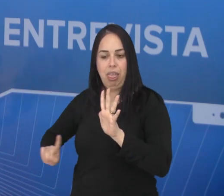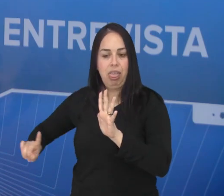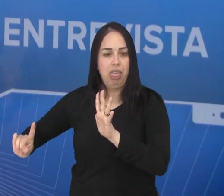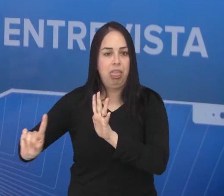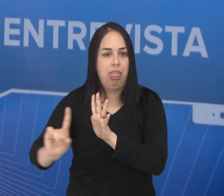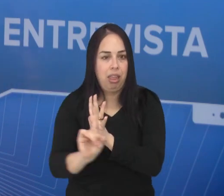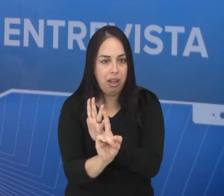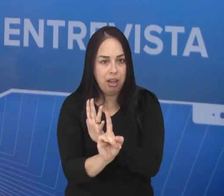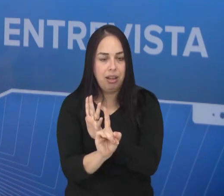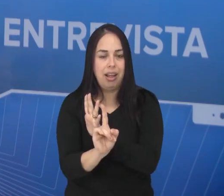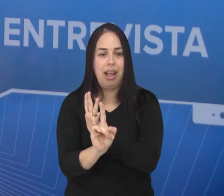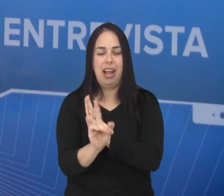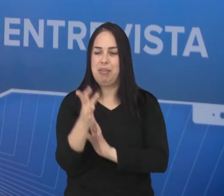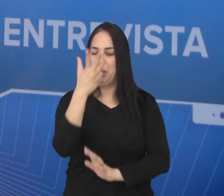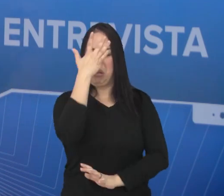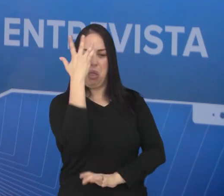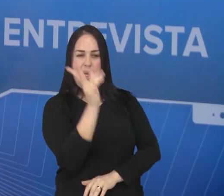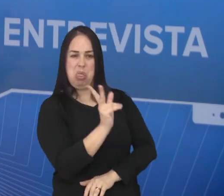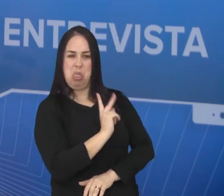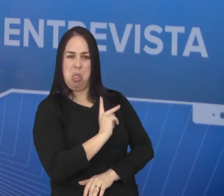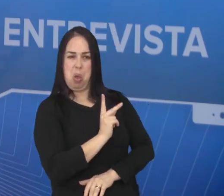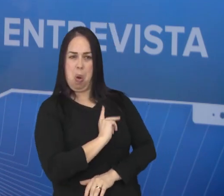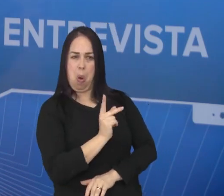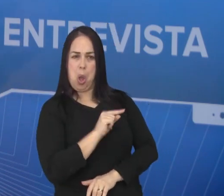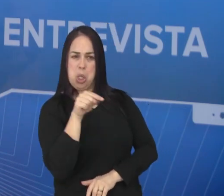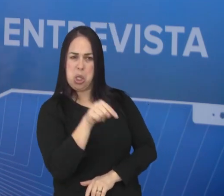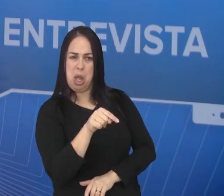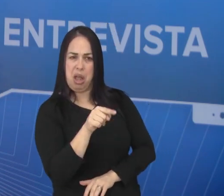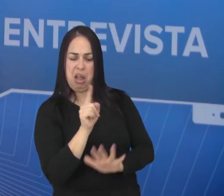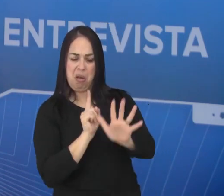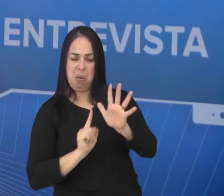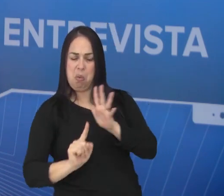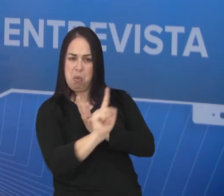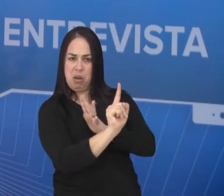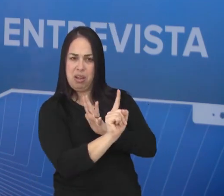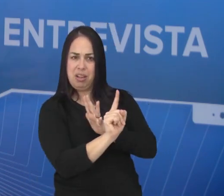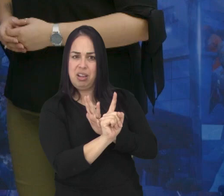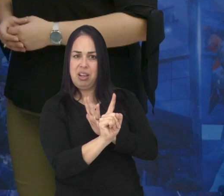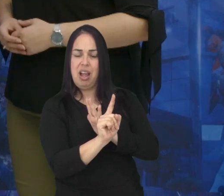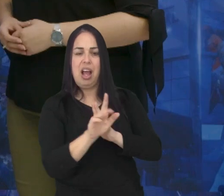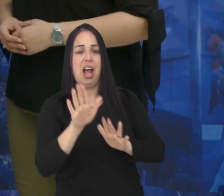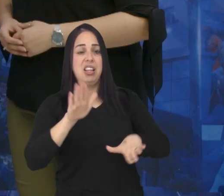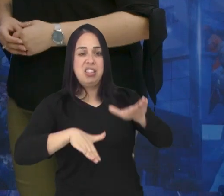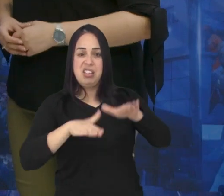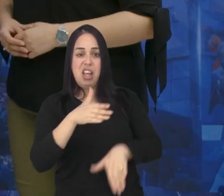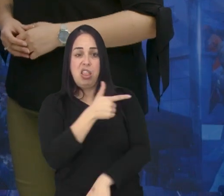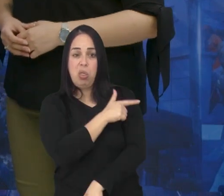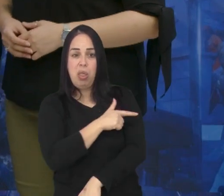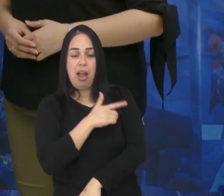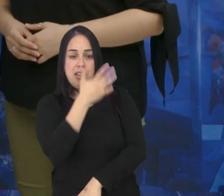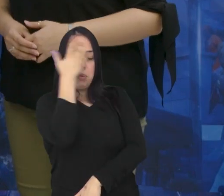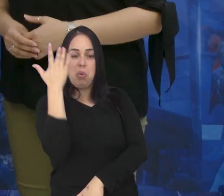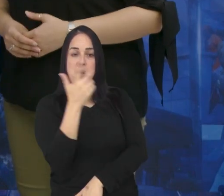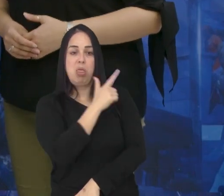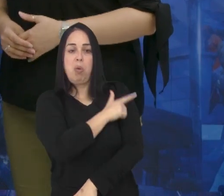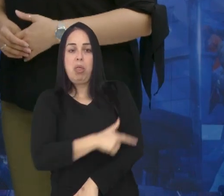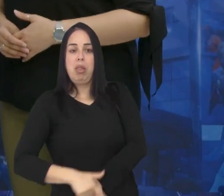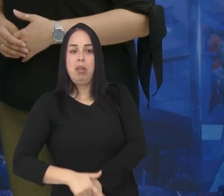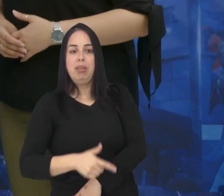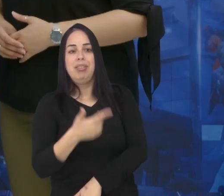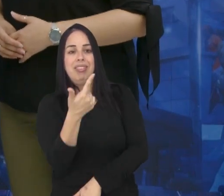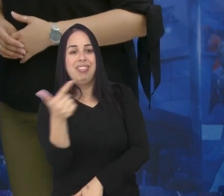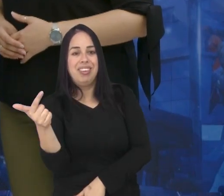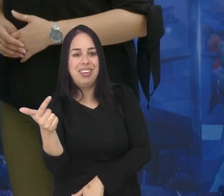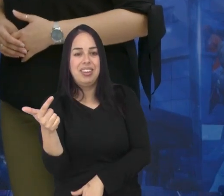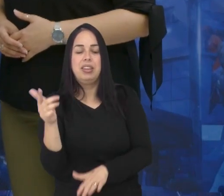está passando, essa interrogação, né, essa pergunta nem sempre é sutil, é educado de uma maneira educada. Então a carteirinha vem